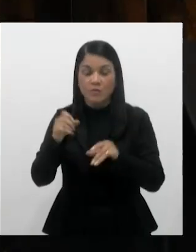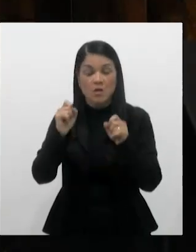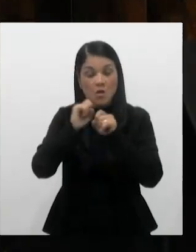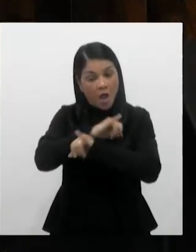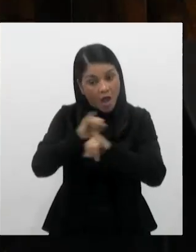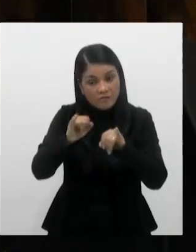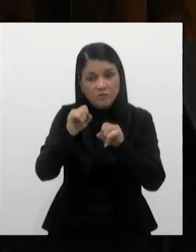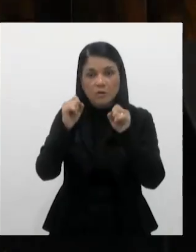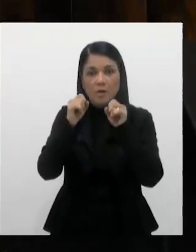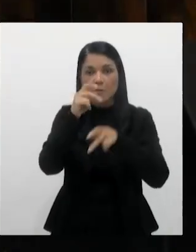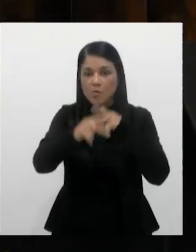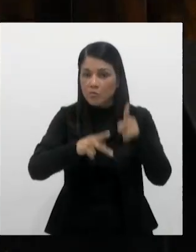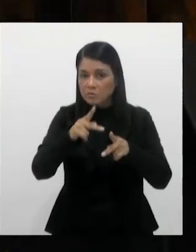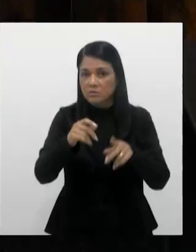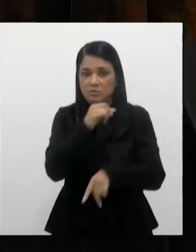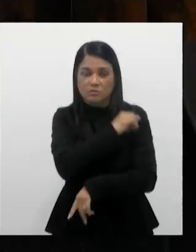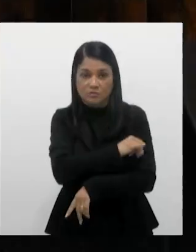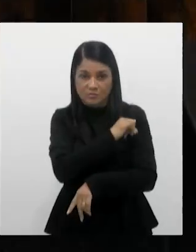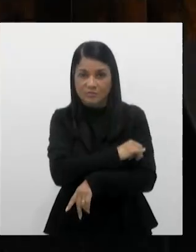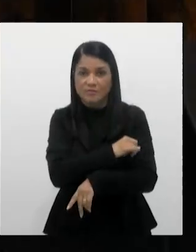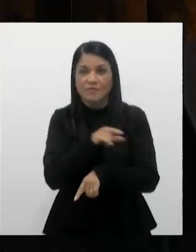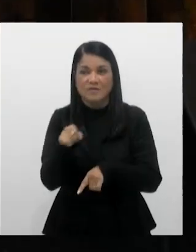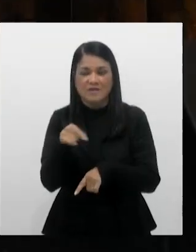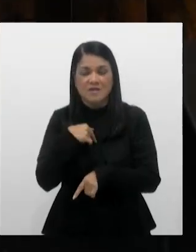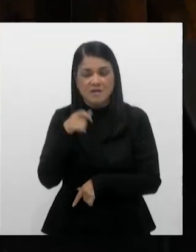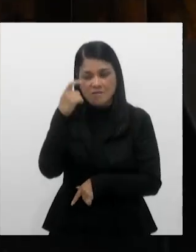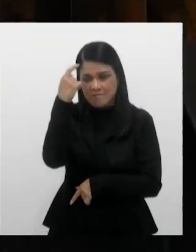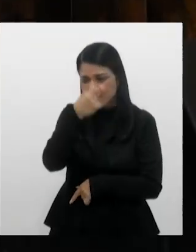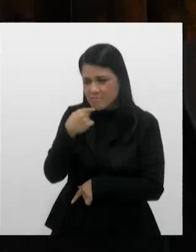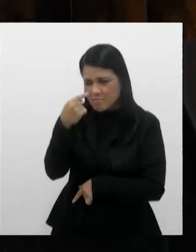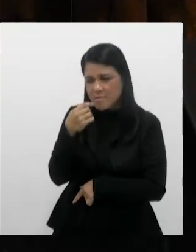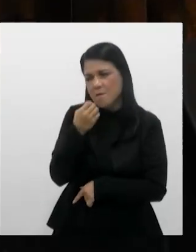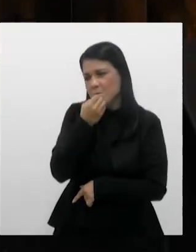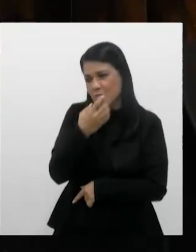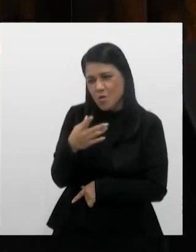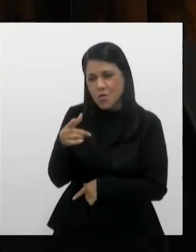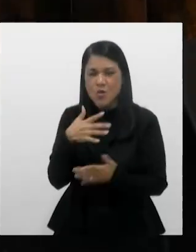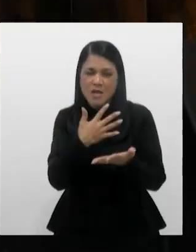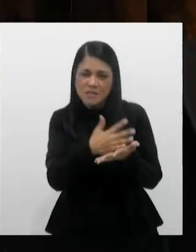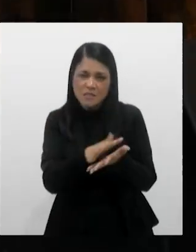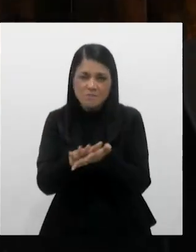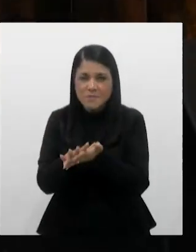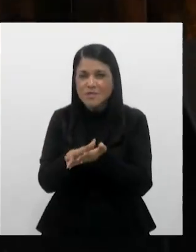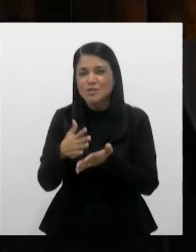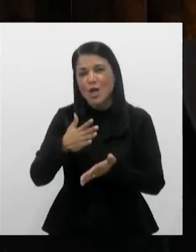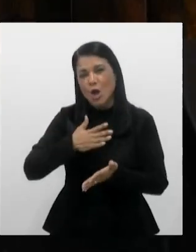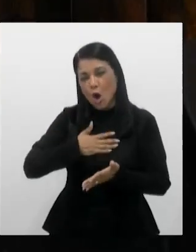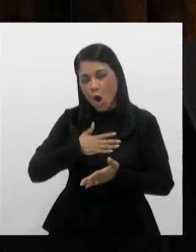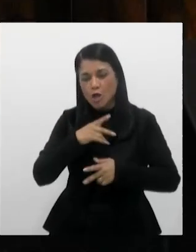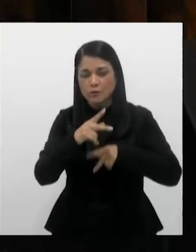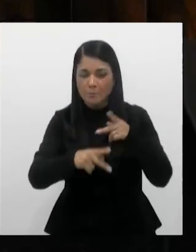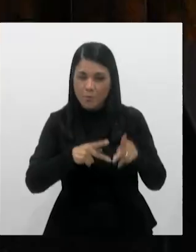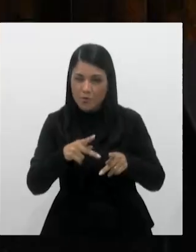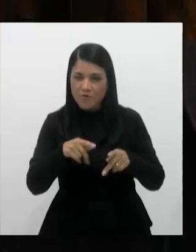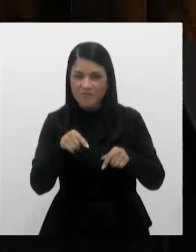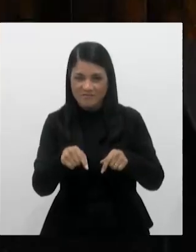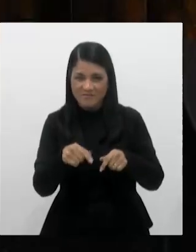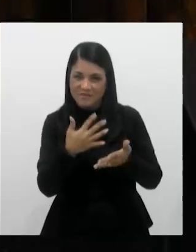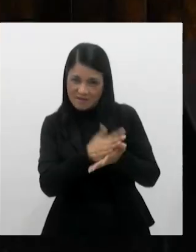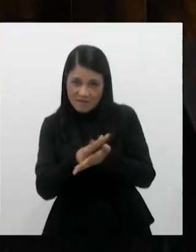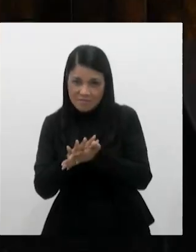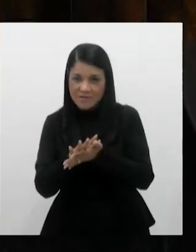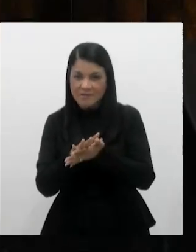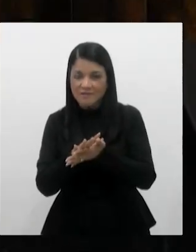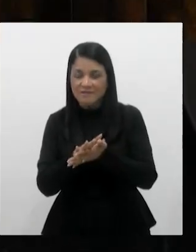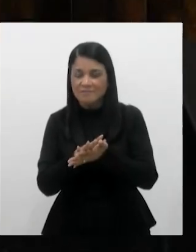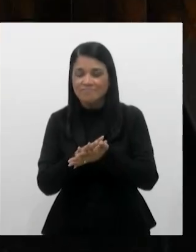de Janeiro, para que se atentem, porque ele tem cara de bonzinho, é sambista, né, é do povo, como diz, mas na verdade,